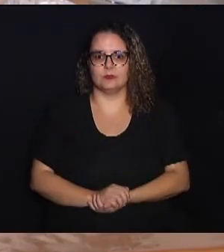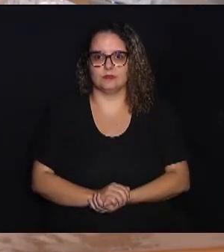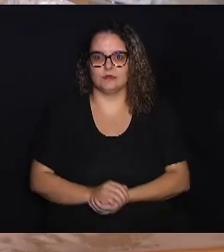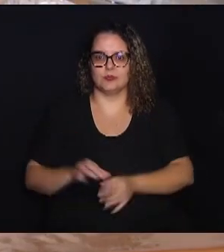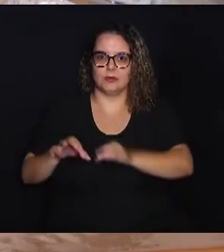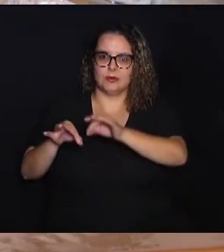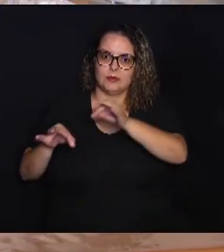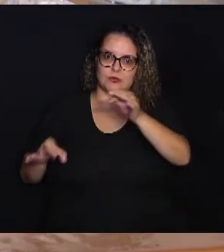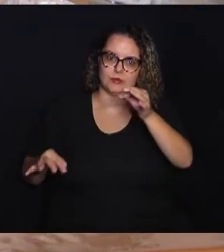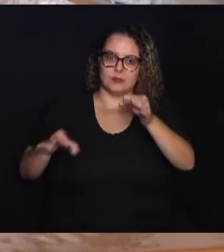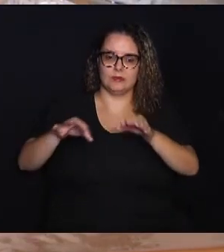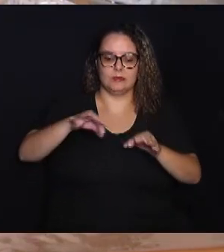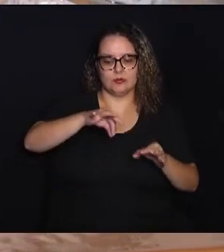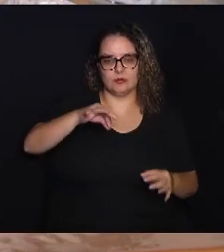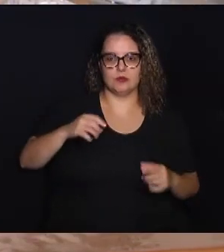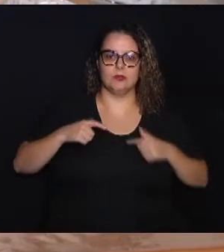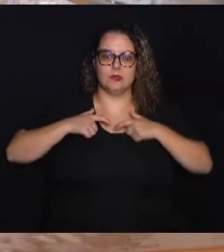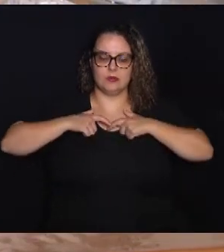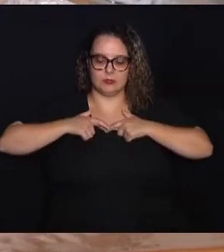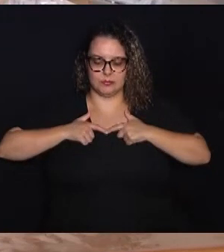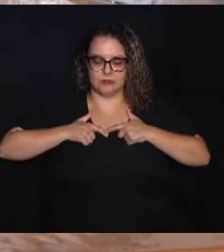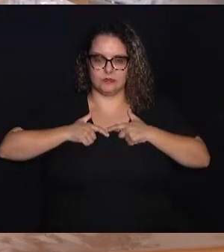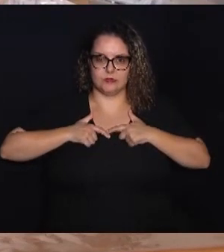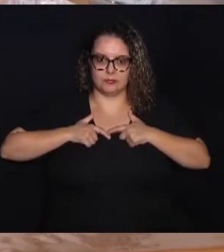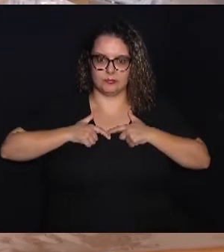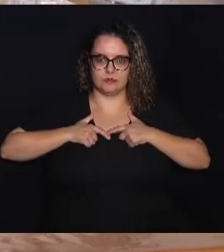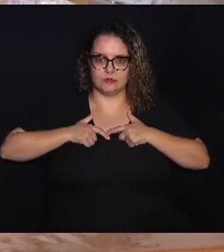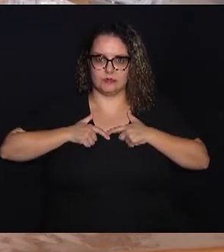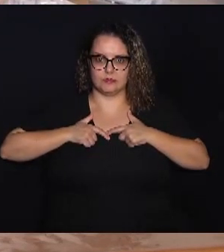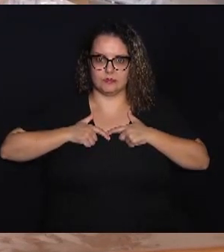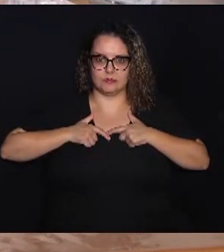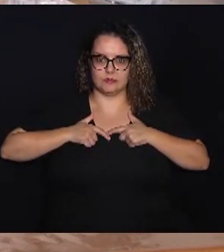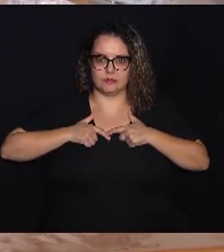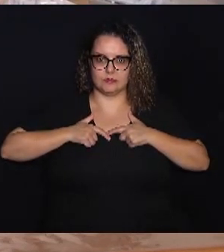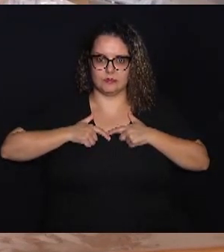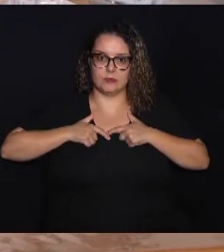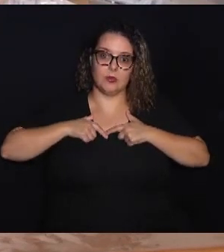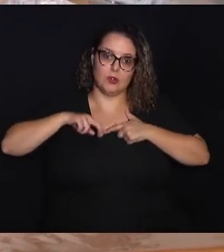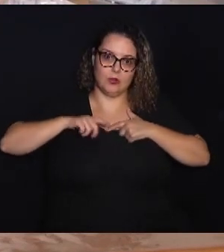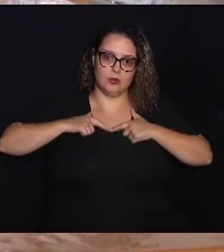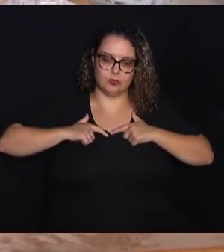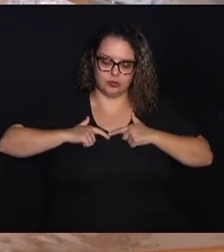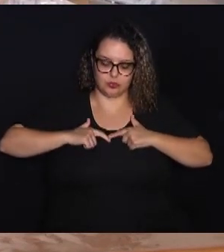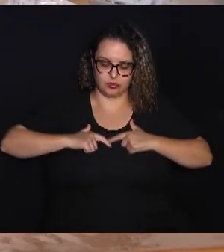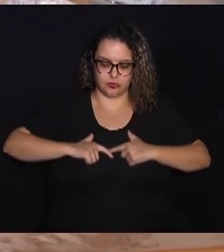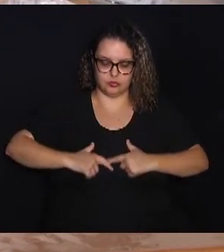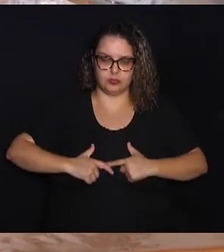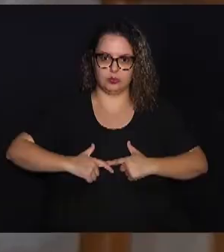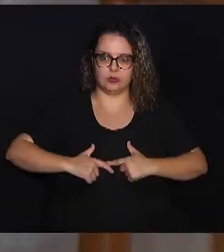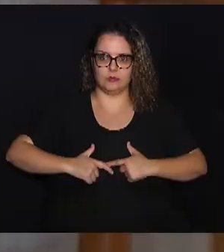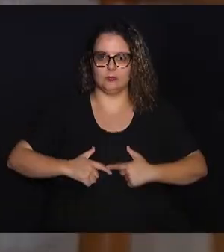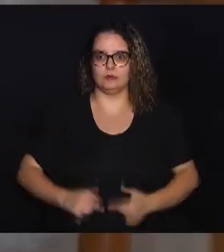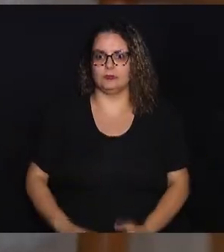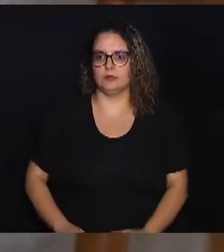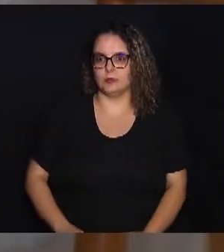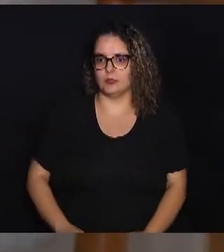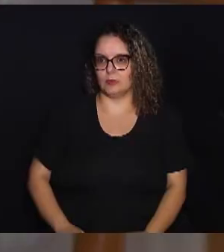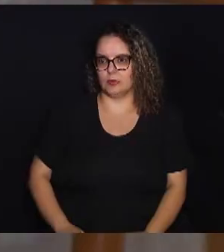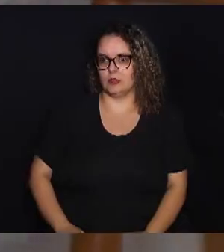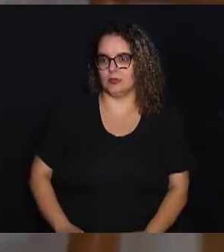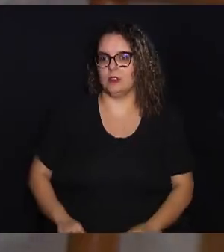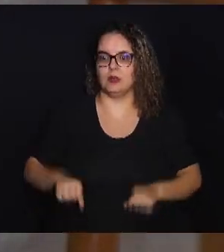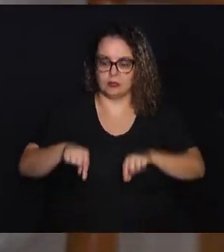E ó, a gente fez o furinho antes, então ele fica super fácil de colocar. não tem problema